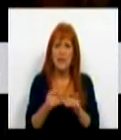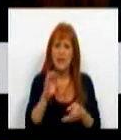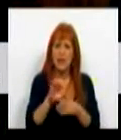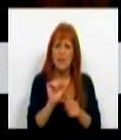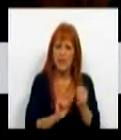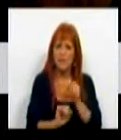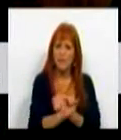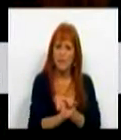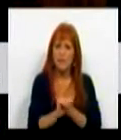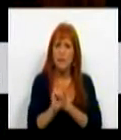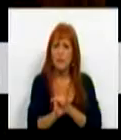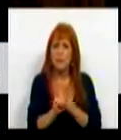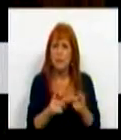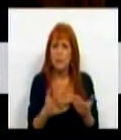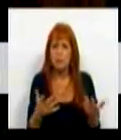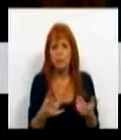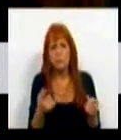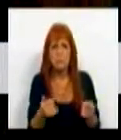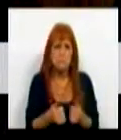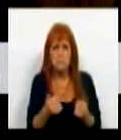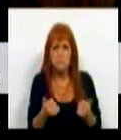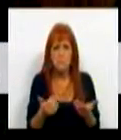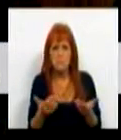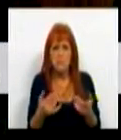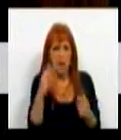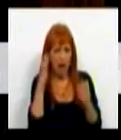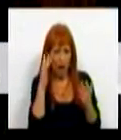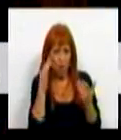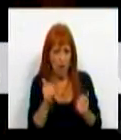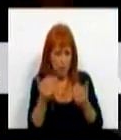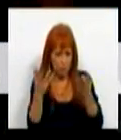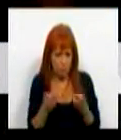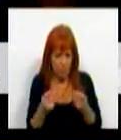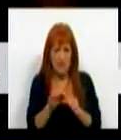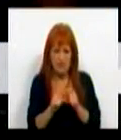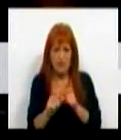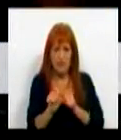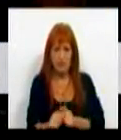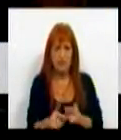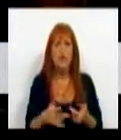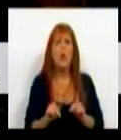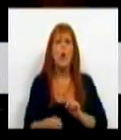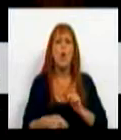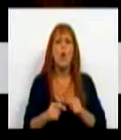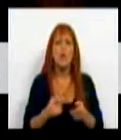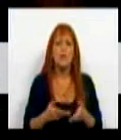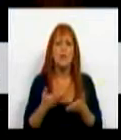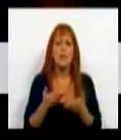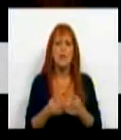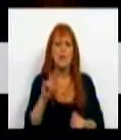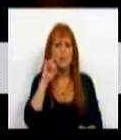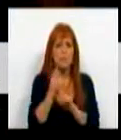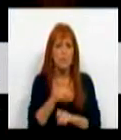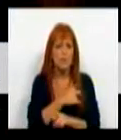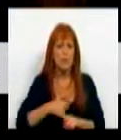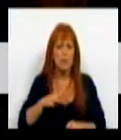de capital, estava, enfim, estava bem calculado, bem definido. E aquilo que foi a contribuição da inspeção da